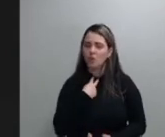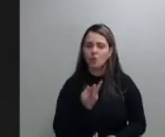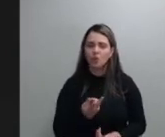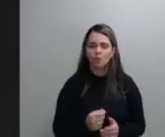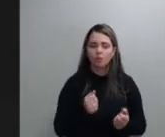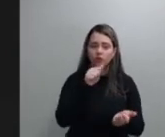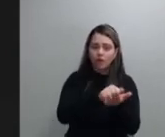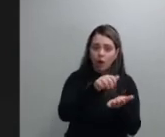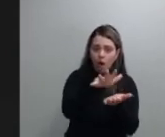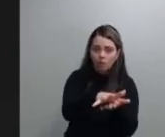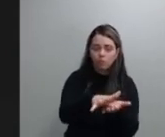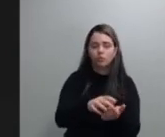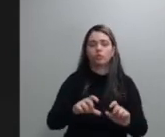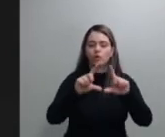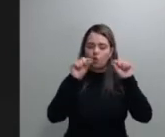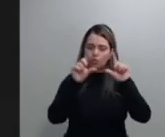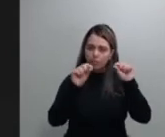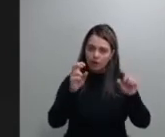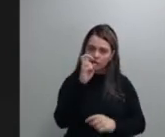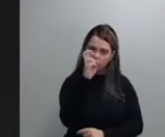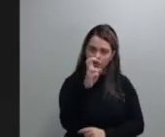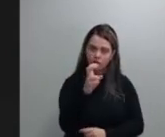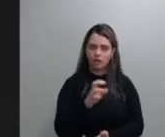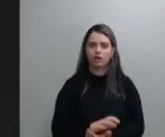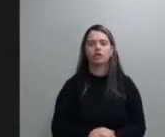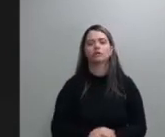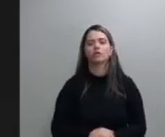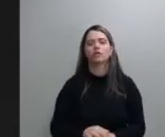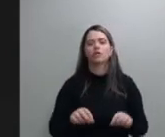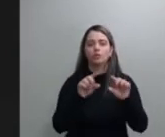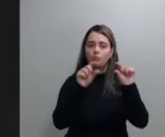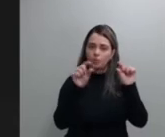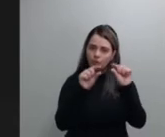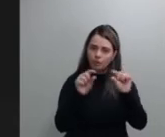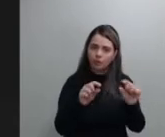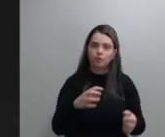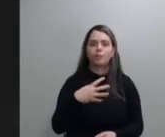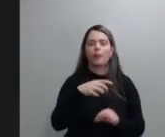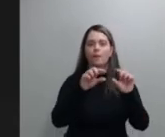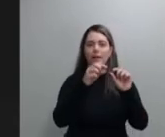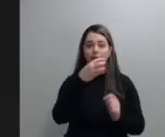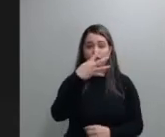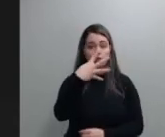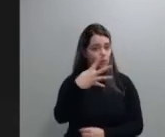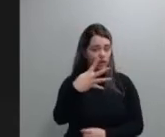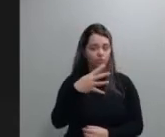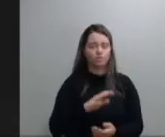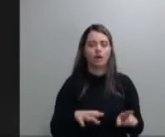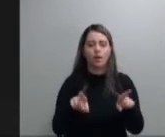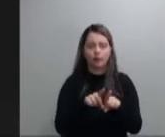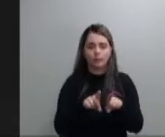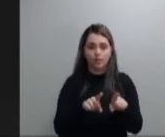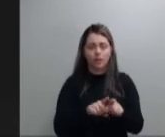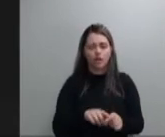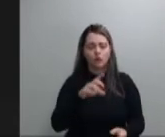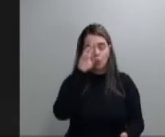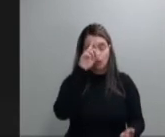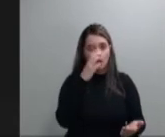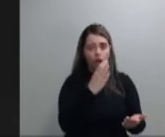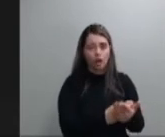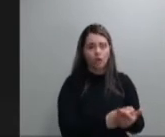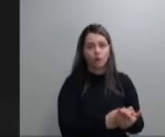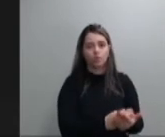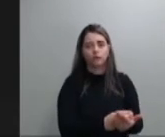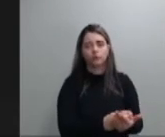parágrafo 5º não incidência do prazo previsto no parágrafo 4º a alteração do acordo de origem implicaria no envolvimento